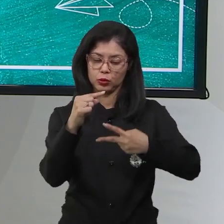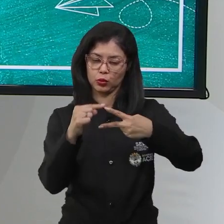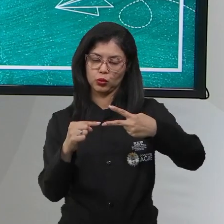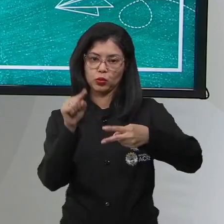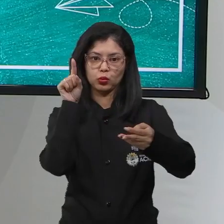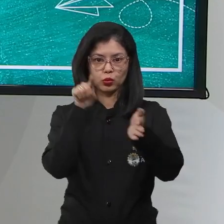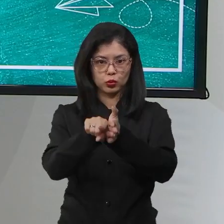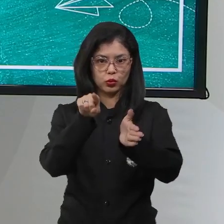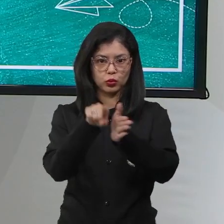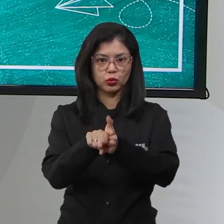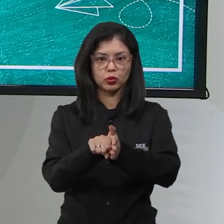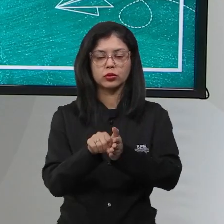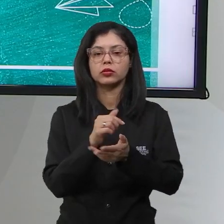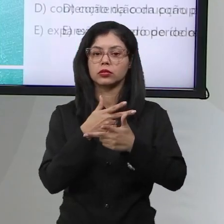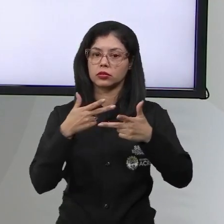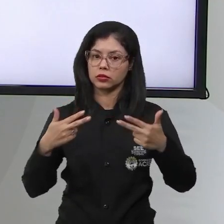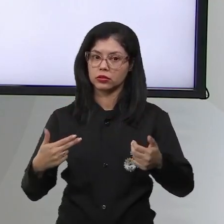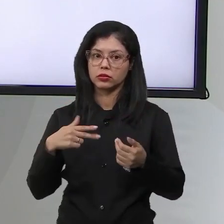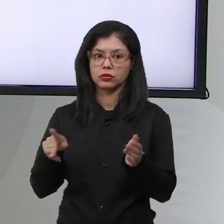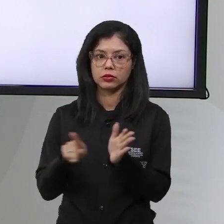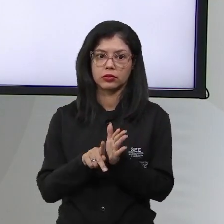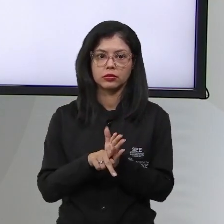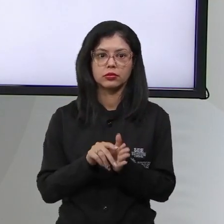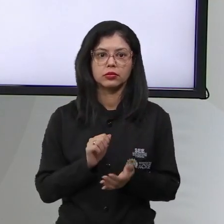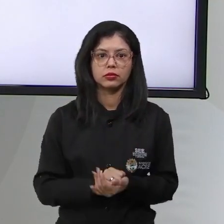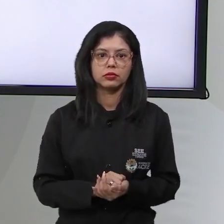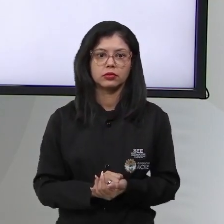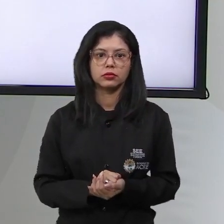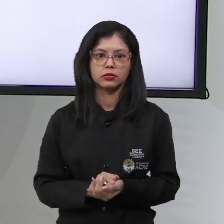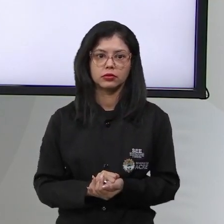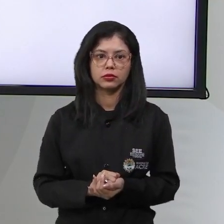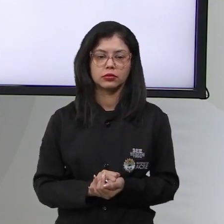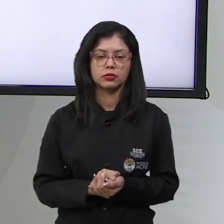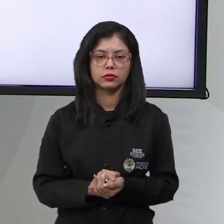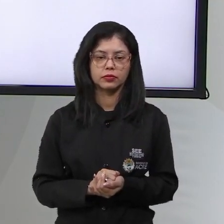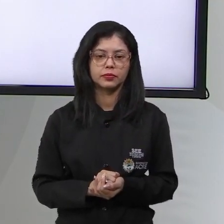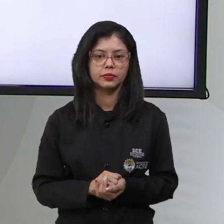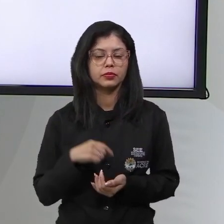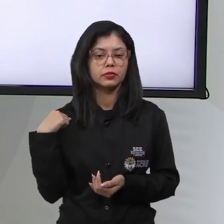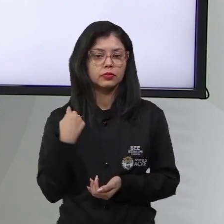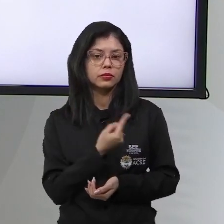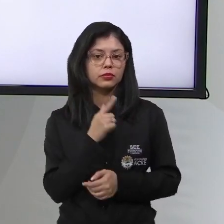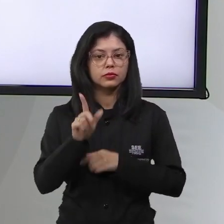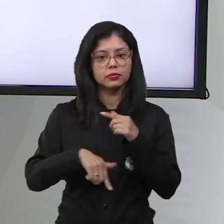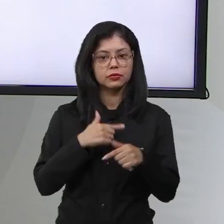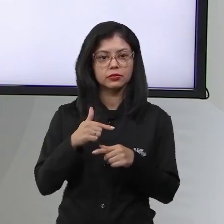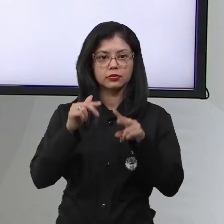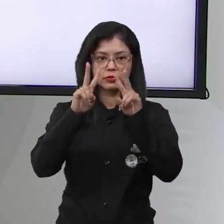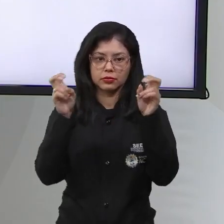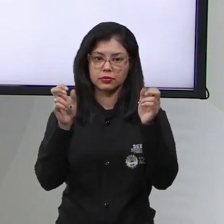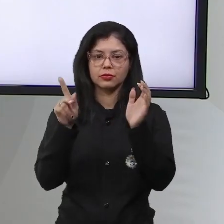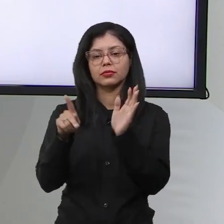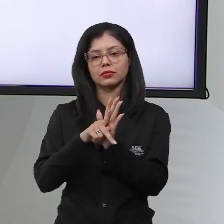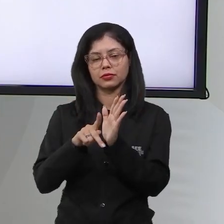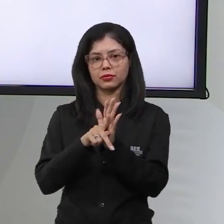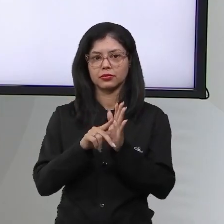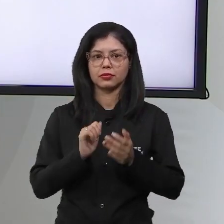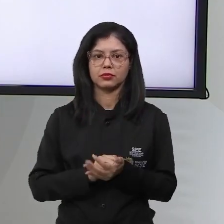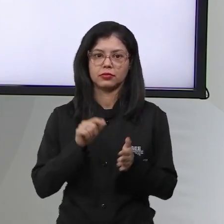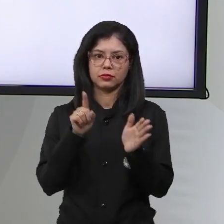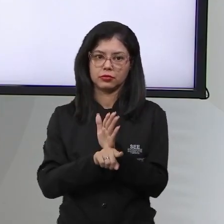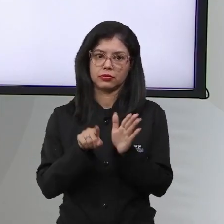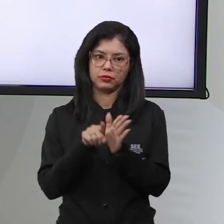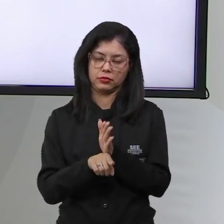duas questões objetivas e nessas questões nós vamos trabalhar justamente essa